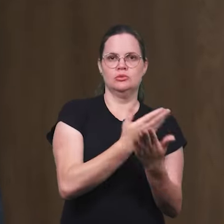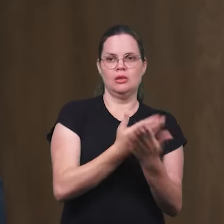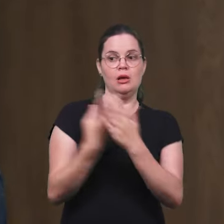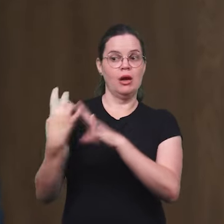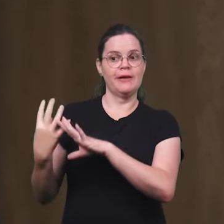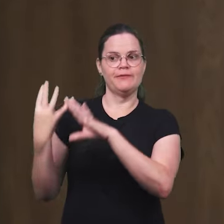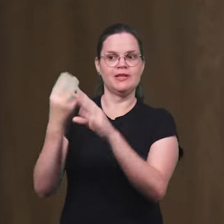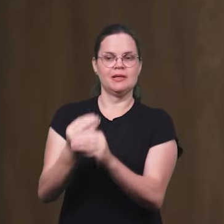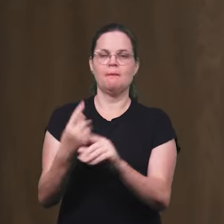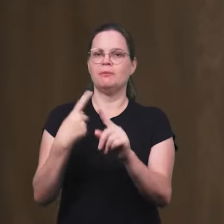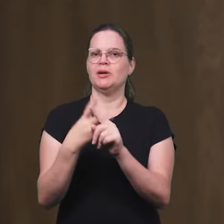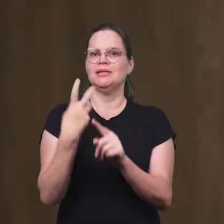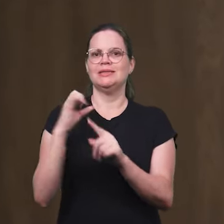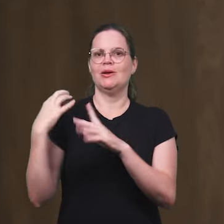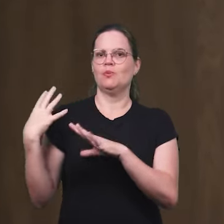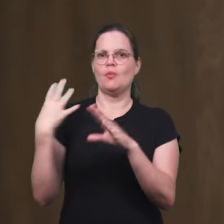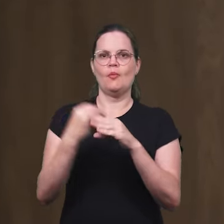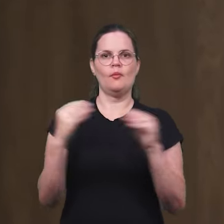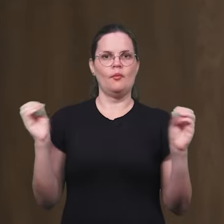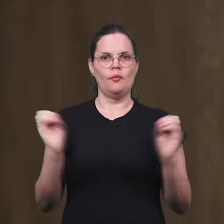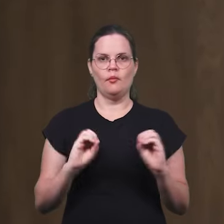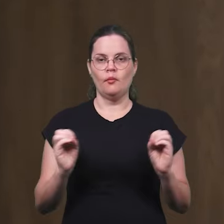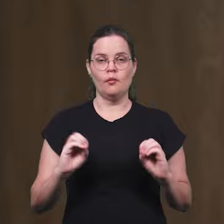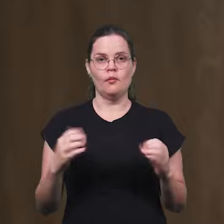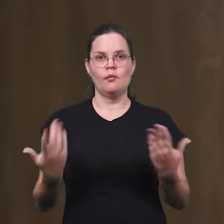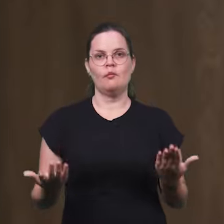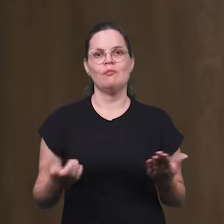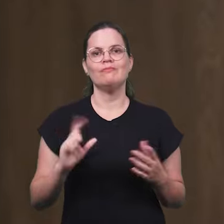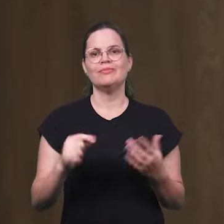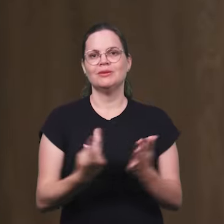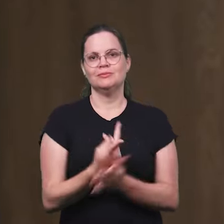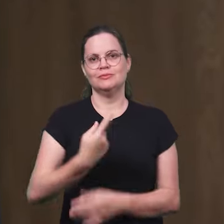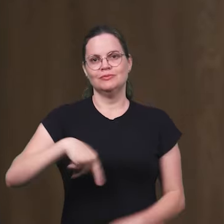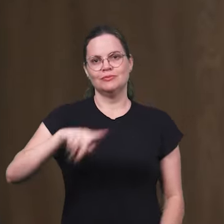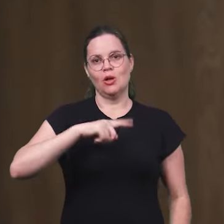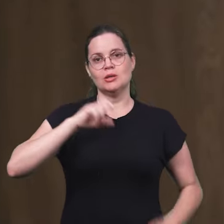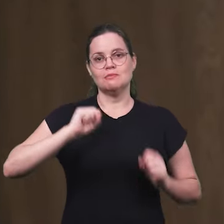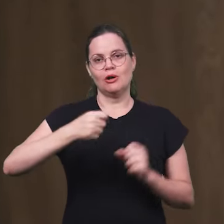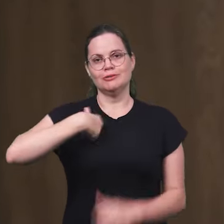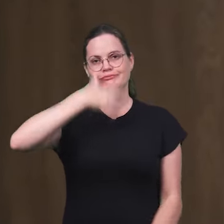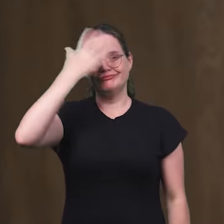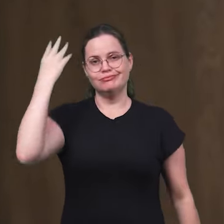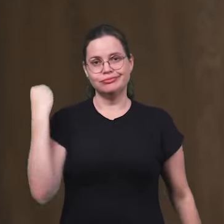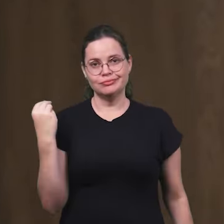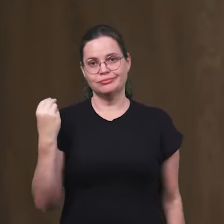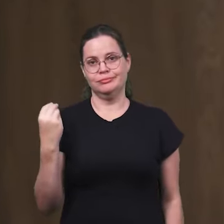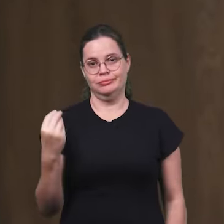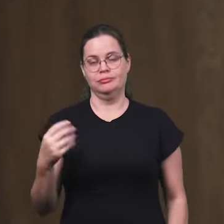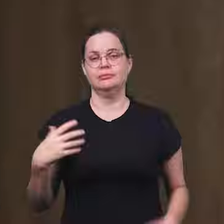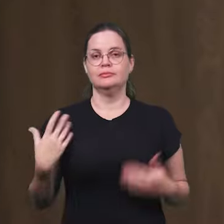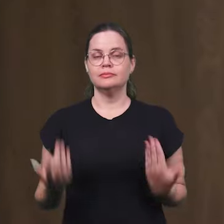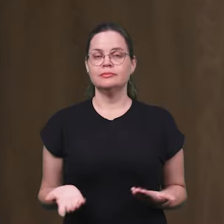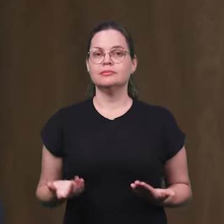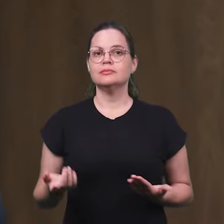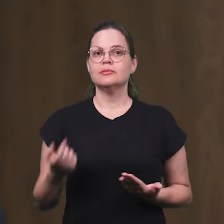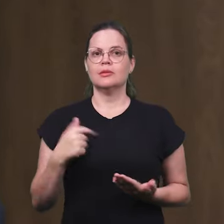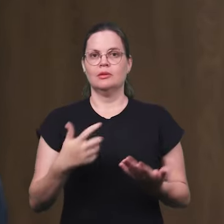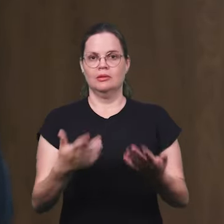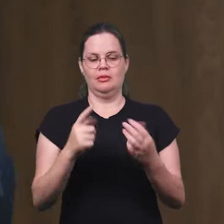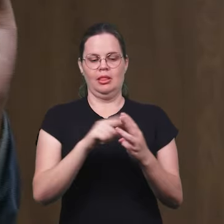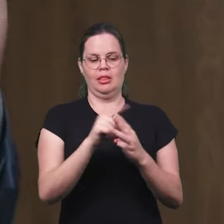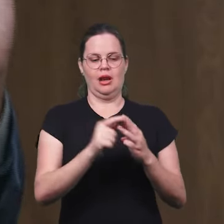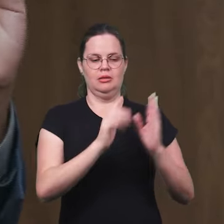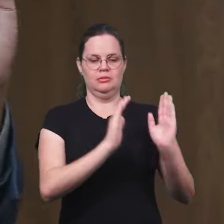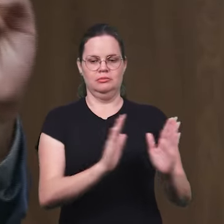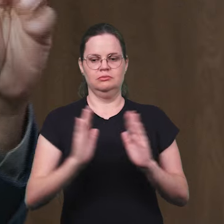Salomão? Se a gente não revisar o que a gente já estudou, a tendência é que a gente esqueça, tá? Então, eu gostaria de destacar